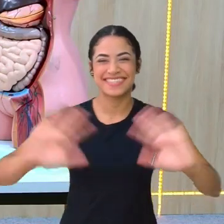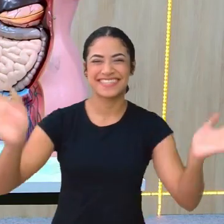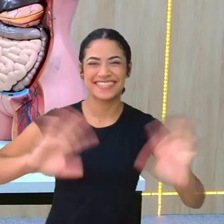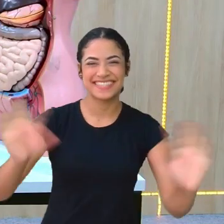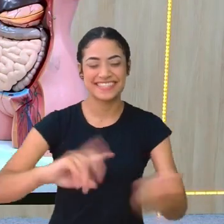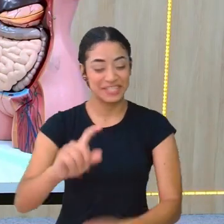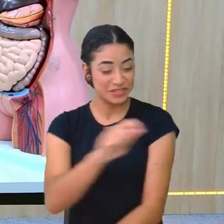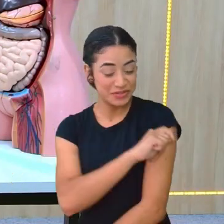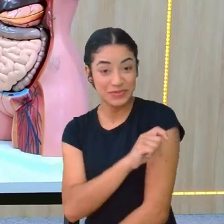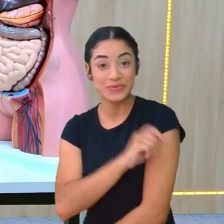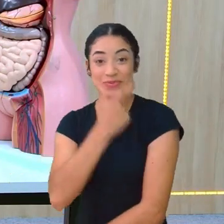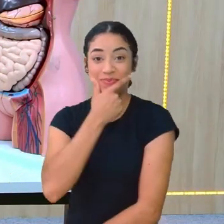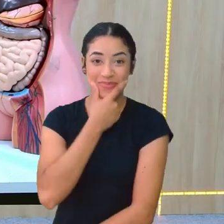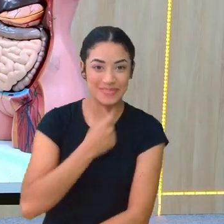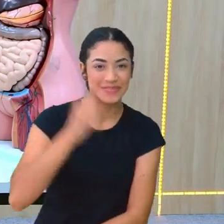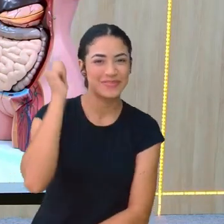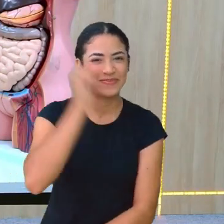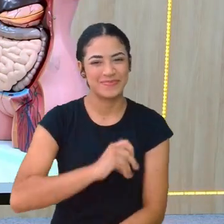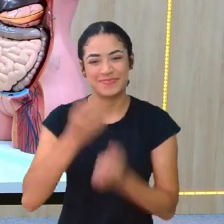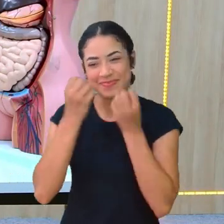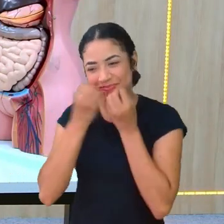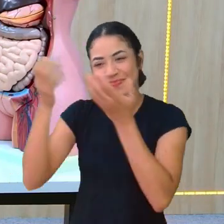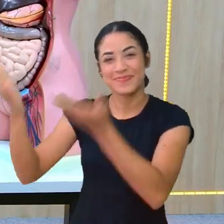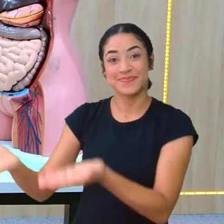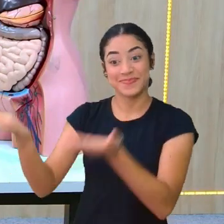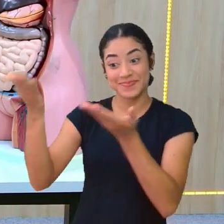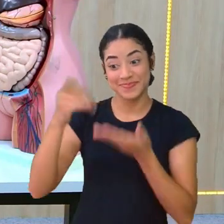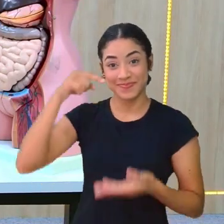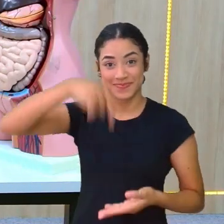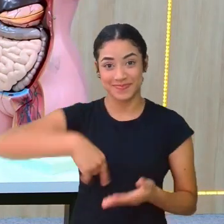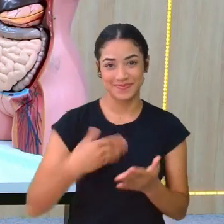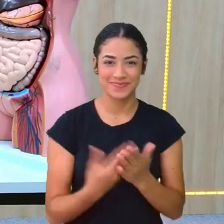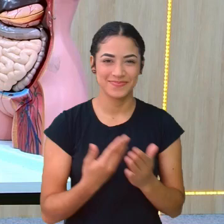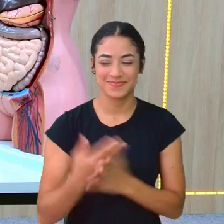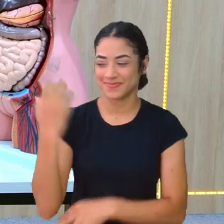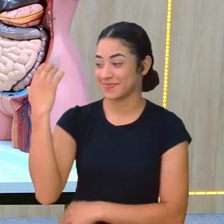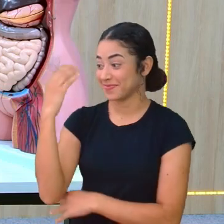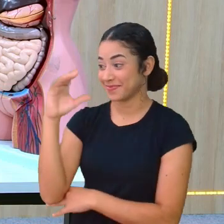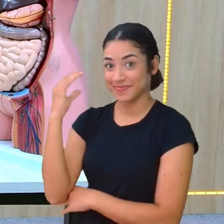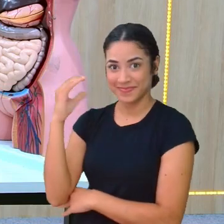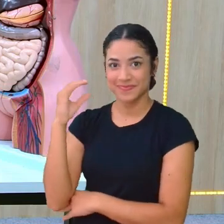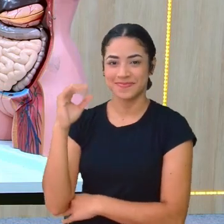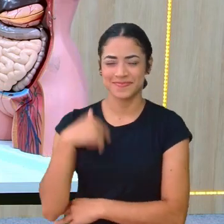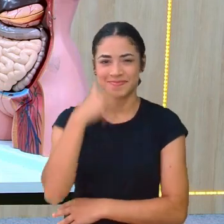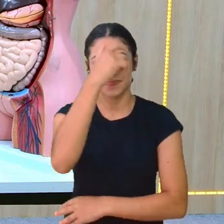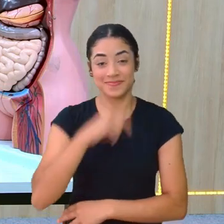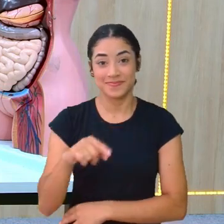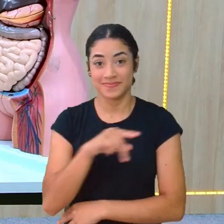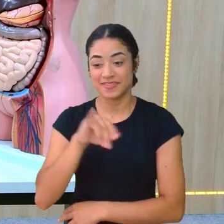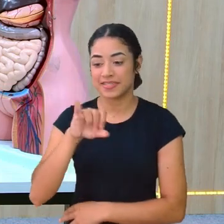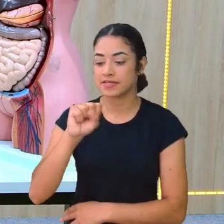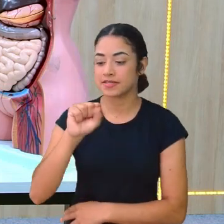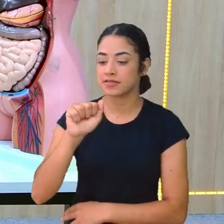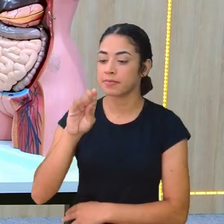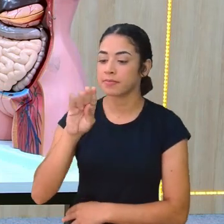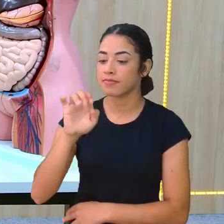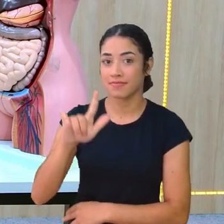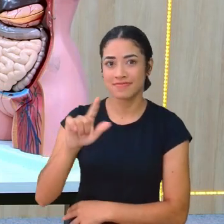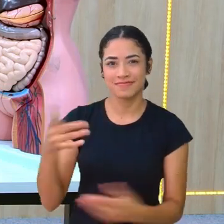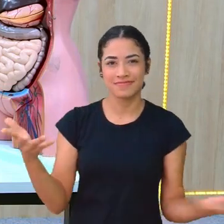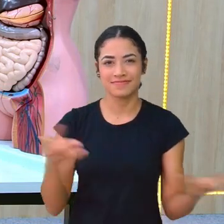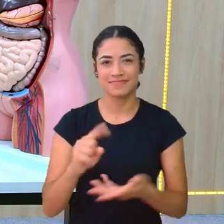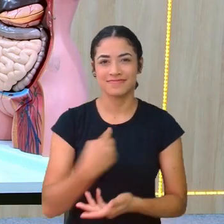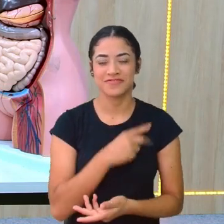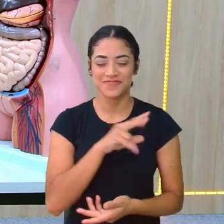Olá, alunos e alunas, sejam todos bem-vindos a mais uma aula de ciência. Eu sou a professora Isabel e hoje nós